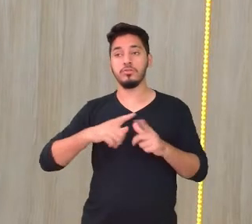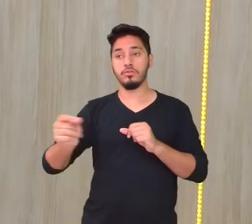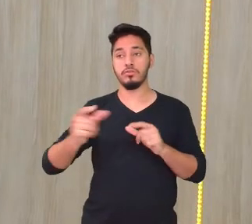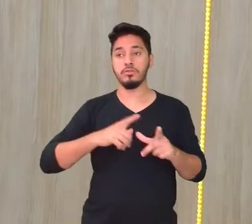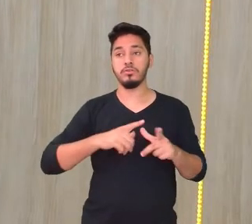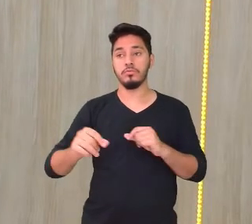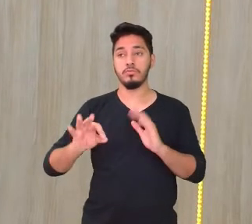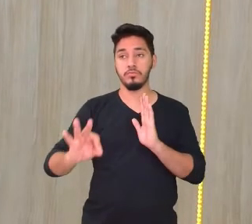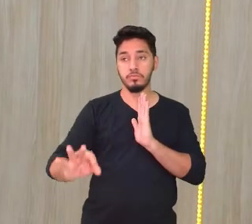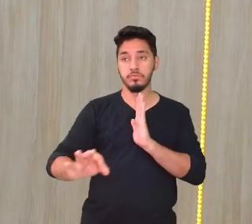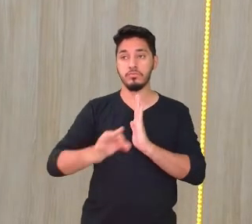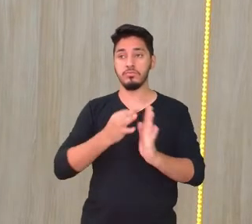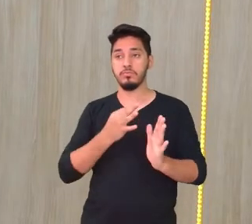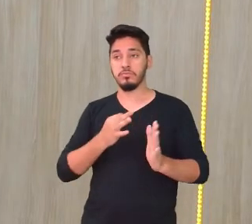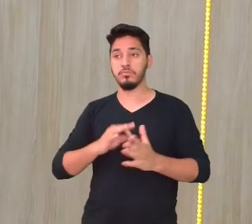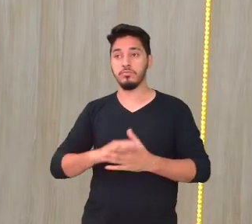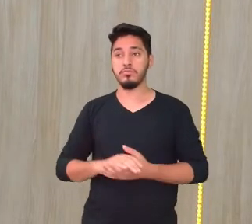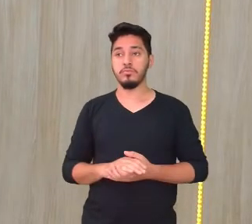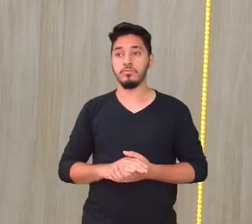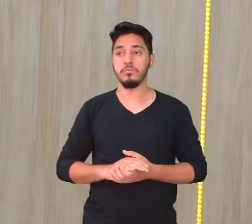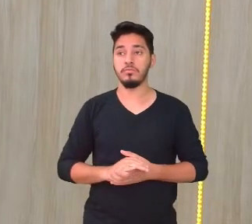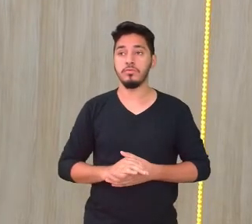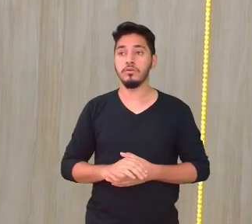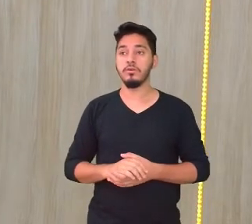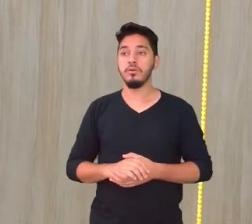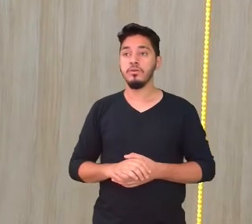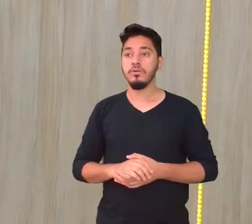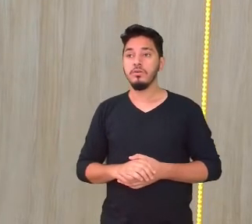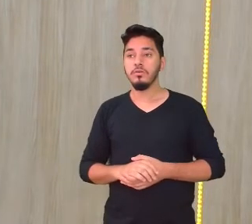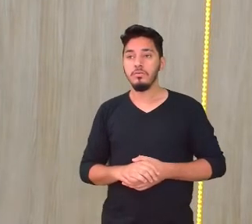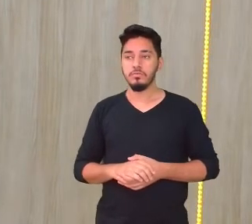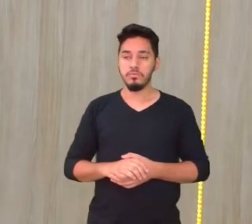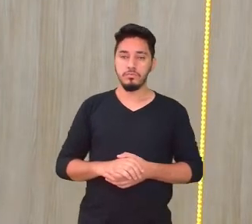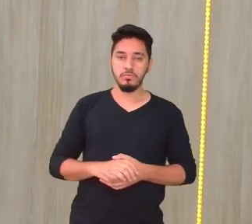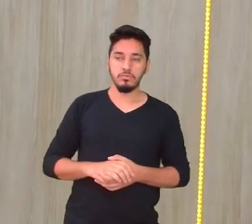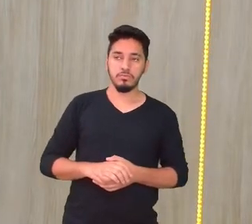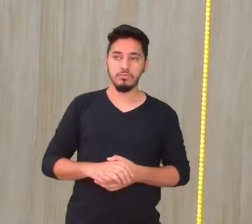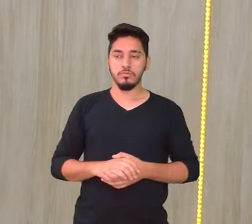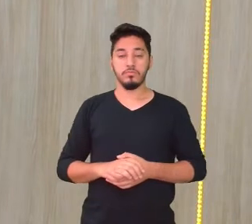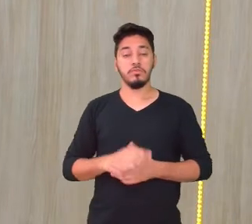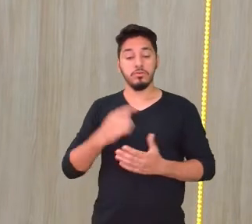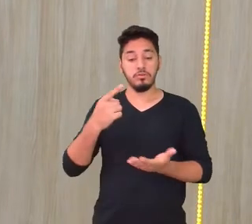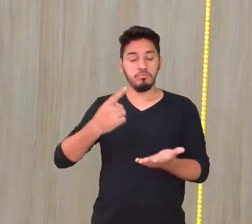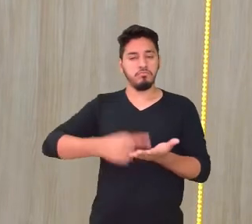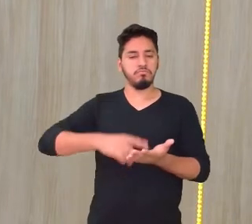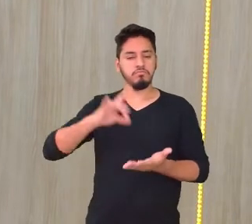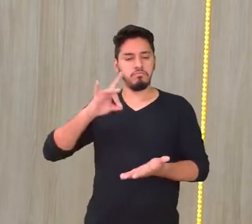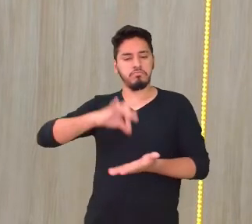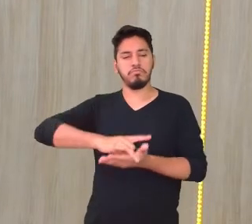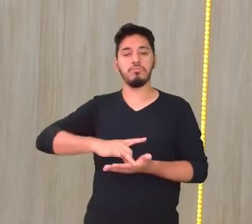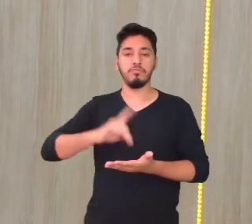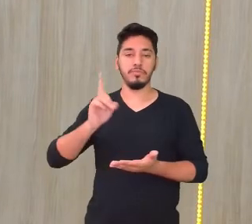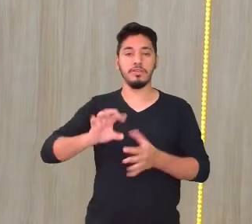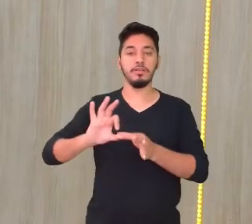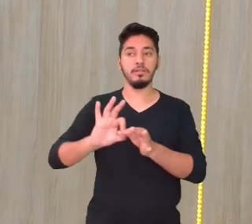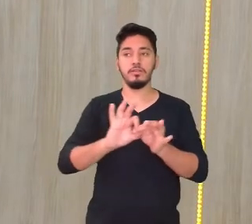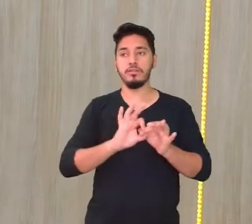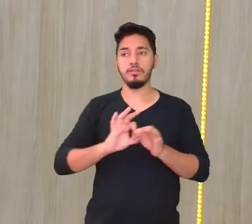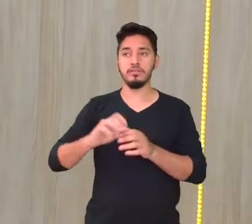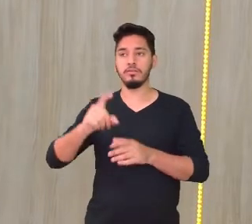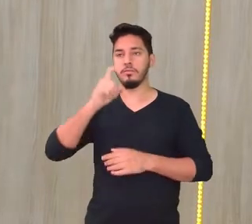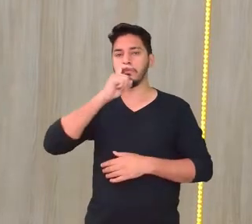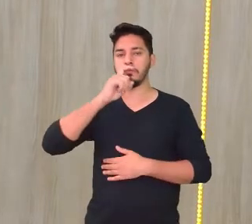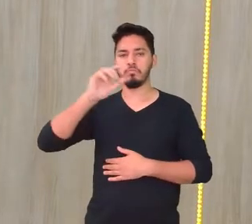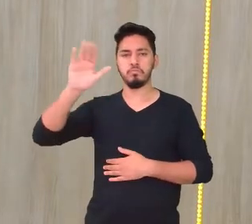Japão assinando esses tratados, né? Aí, ó, firmando aliança, né? Aqui o Hitler,